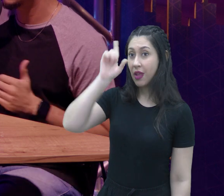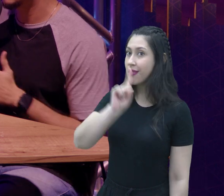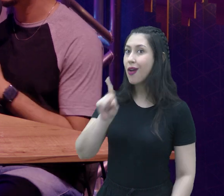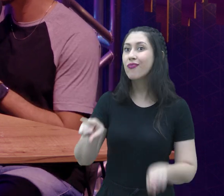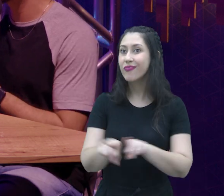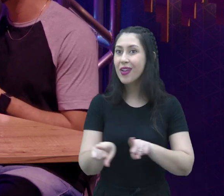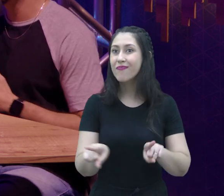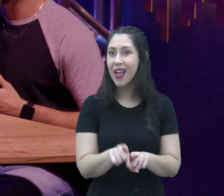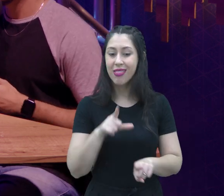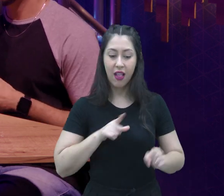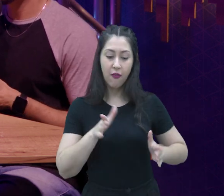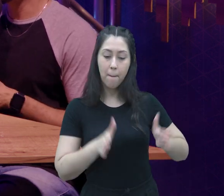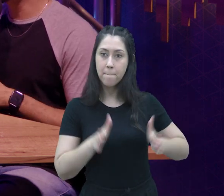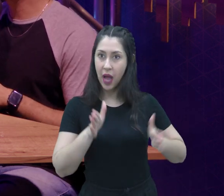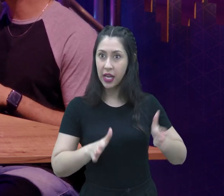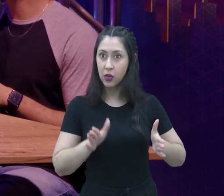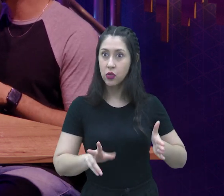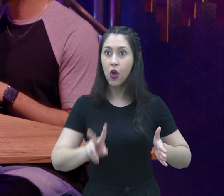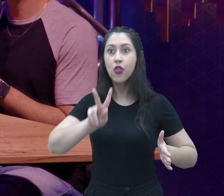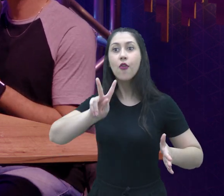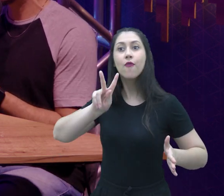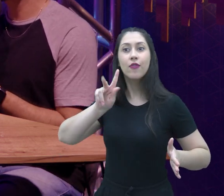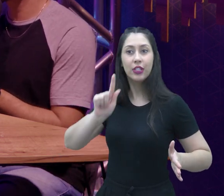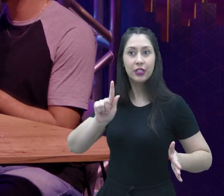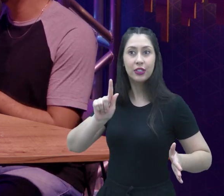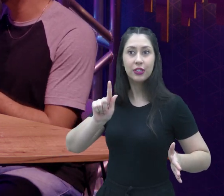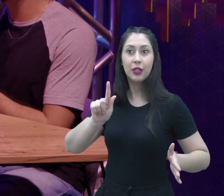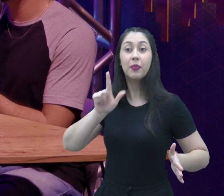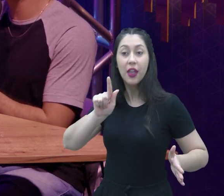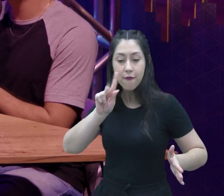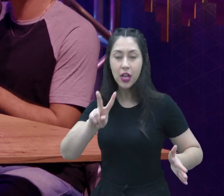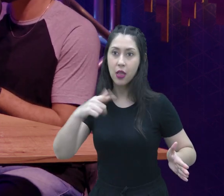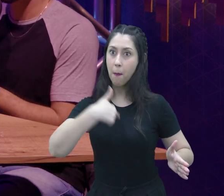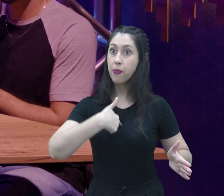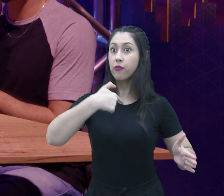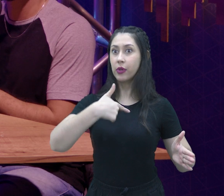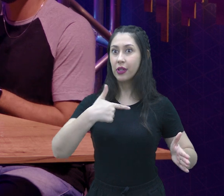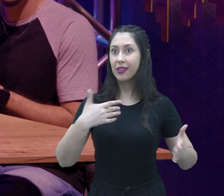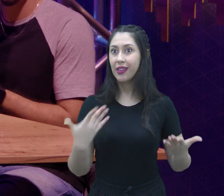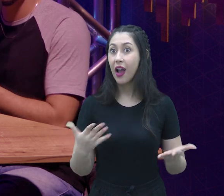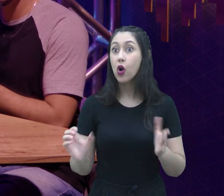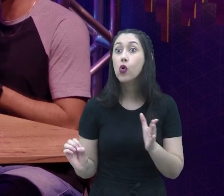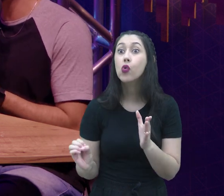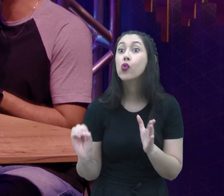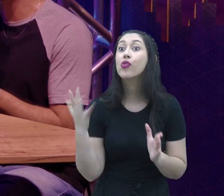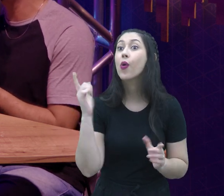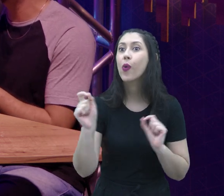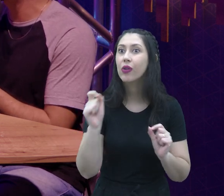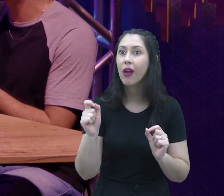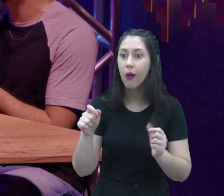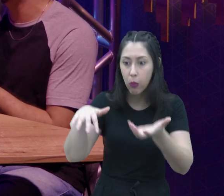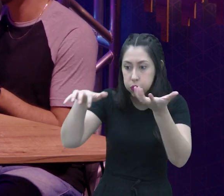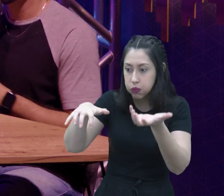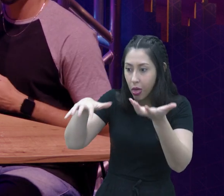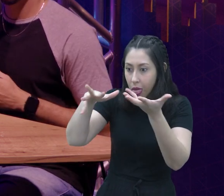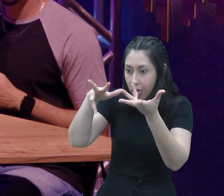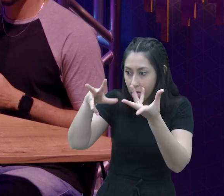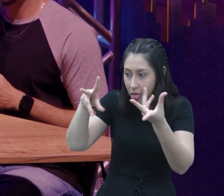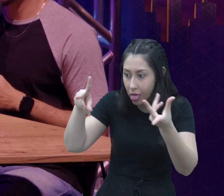a Era Vargas. O Congresso foi dissolvido várias vezes,